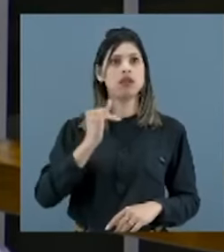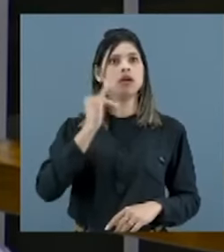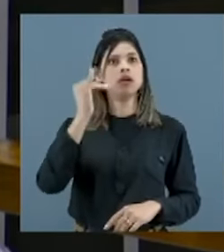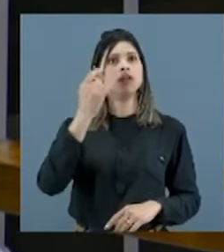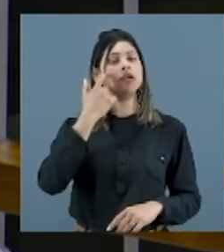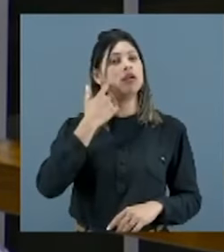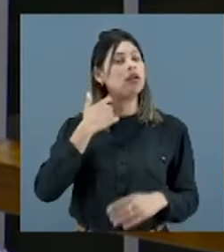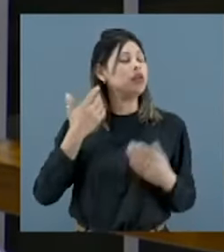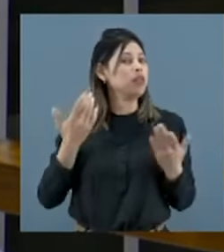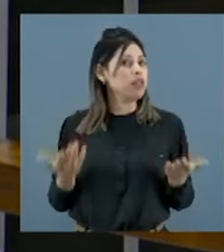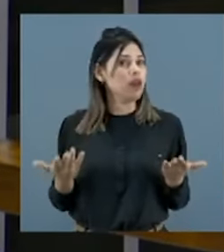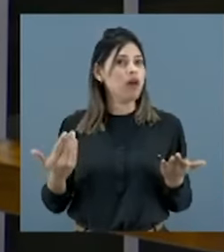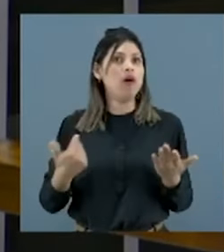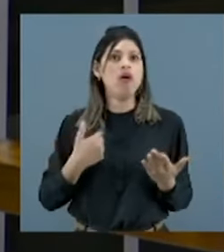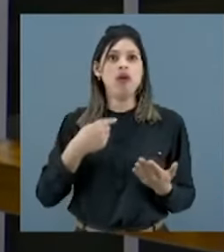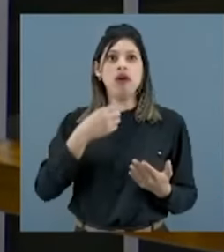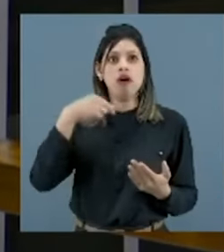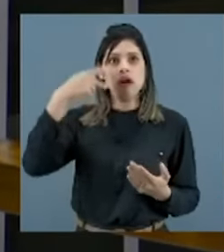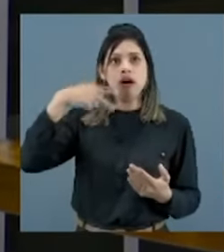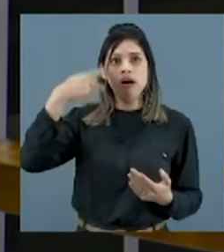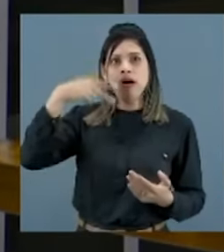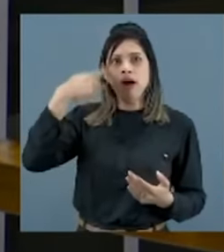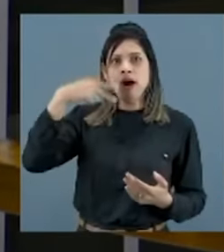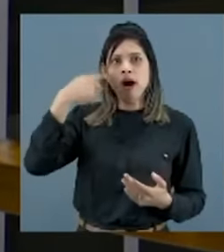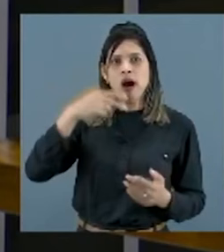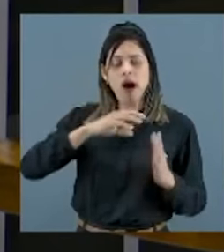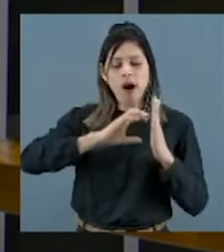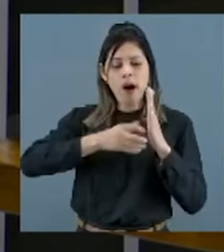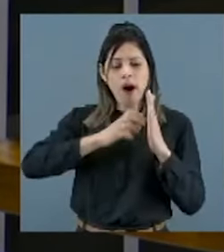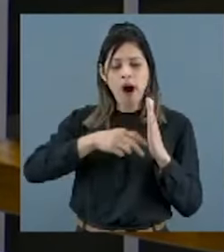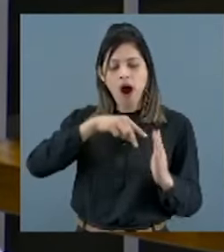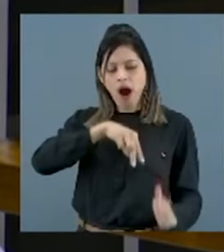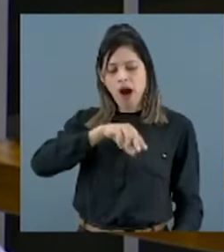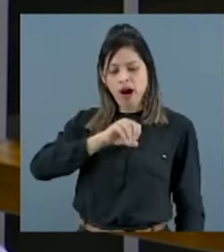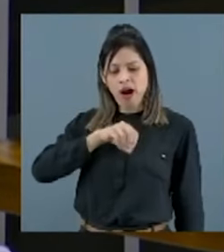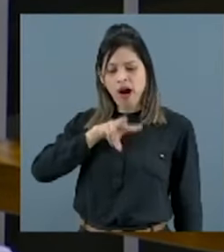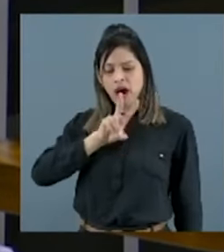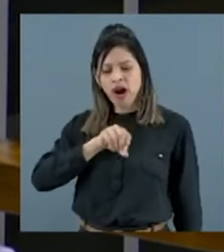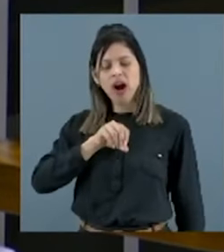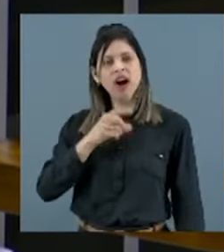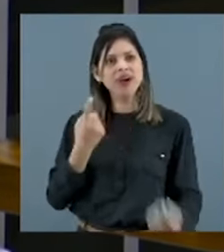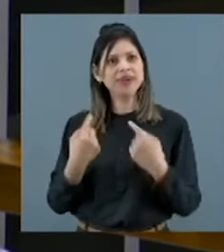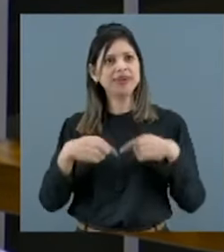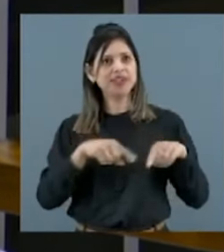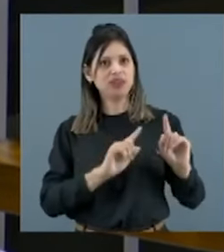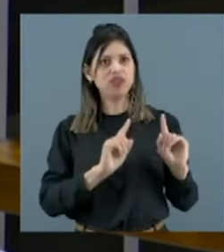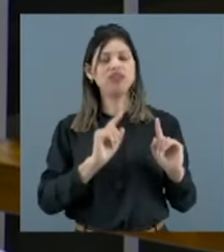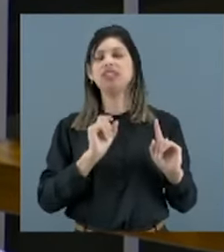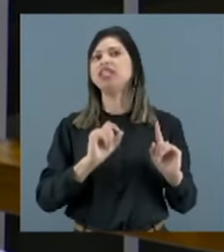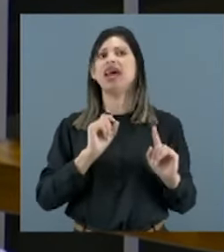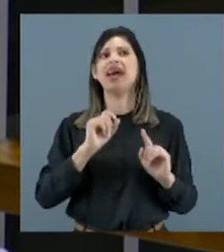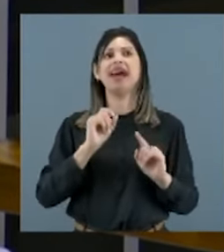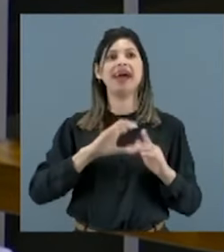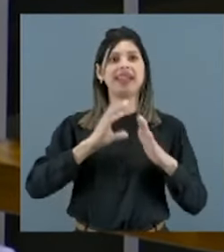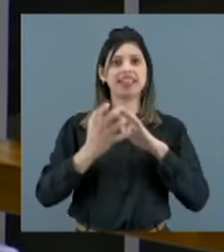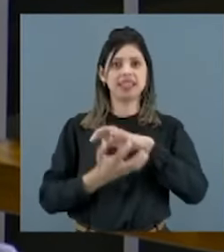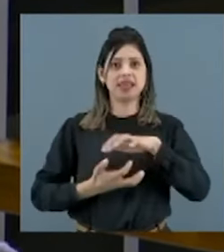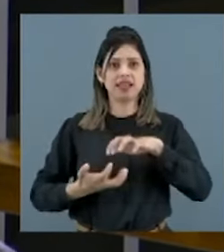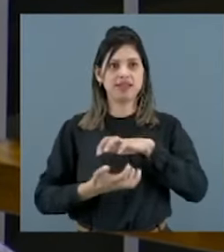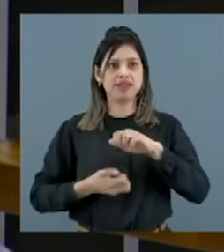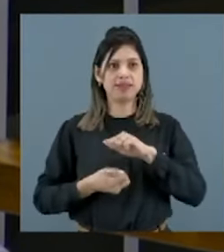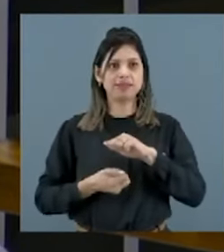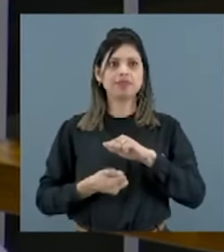os políticos do Novo são contra a greve em São Paulo. Trabalhador não pode fazer greve, que segundo ele é greve